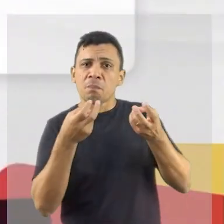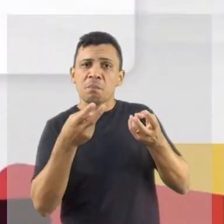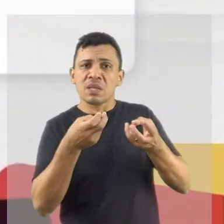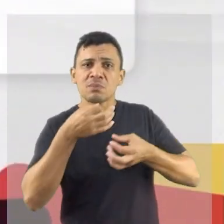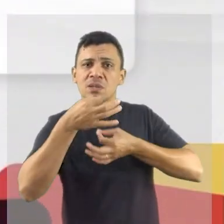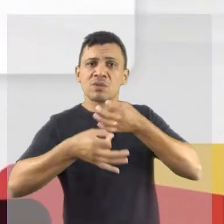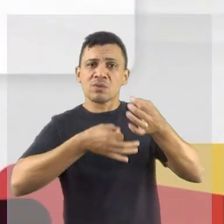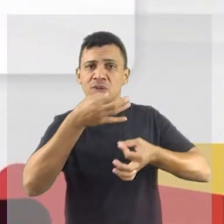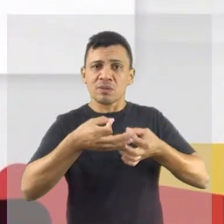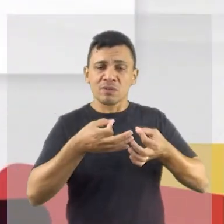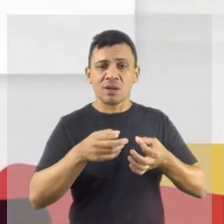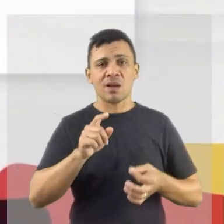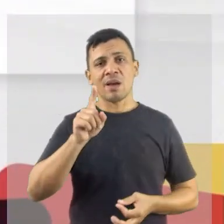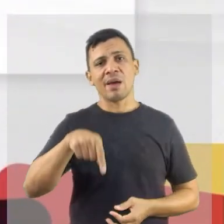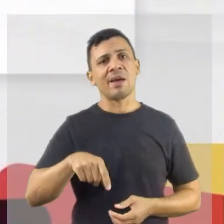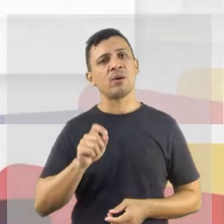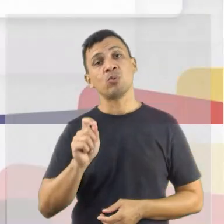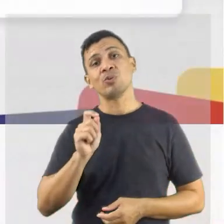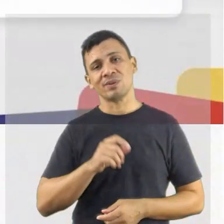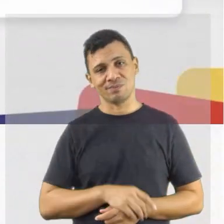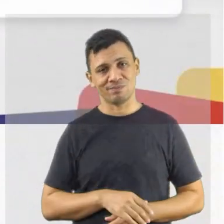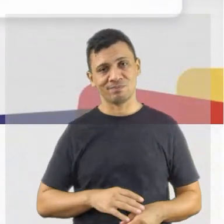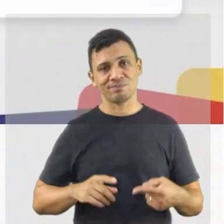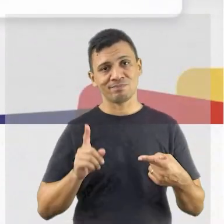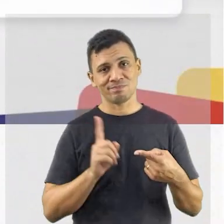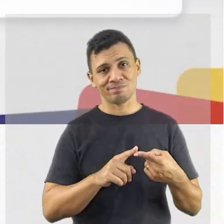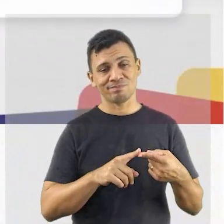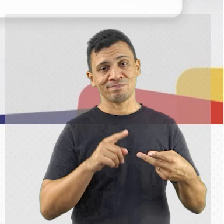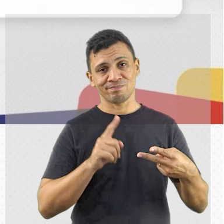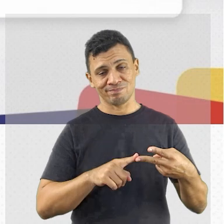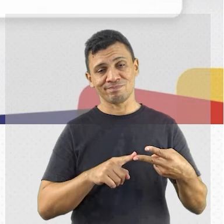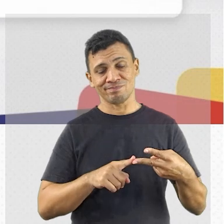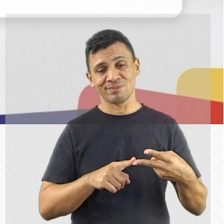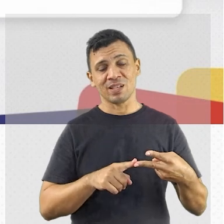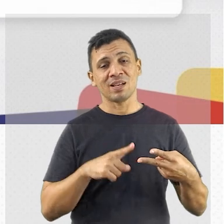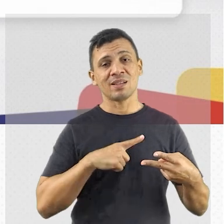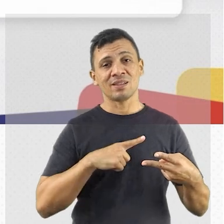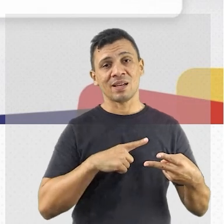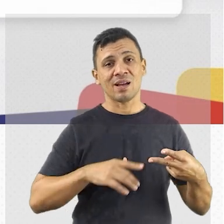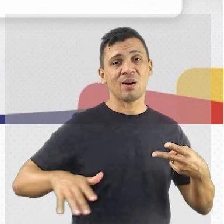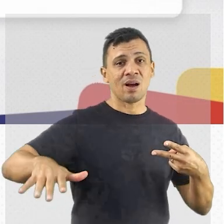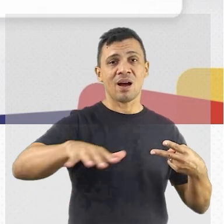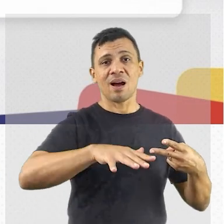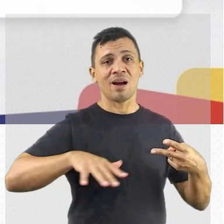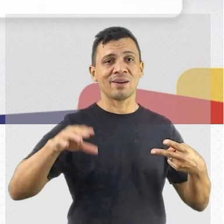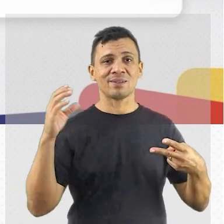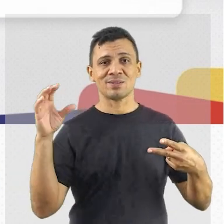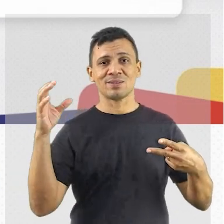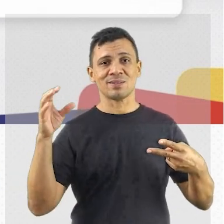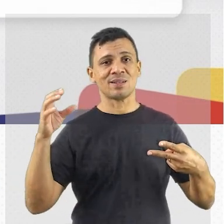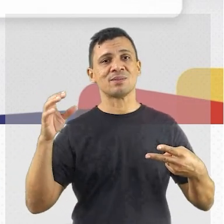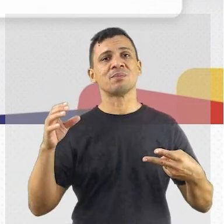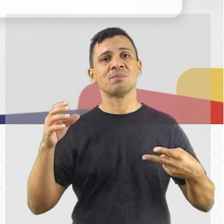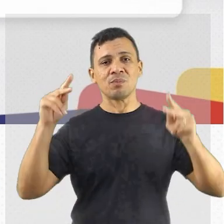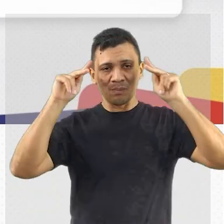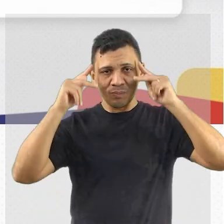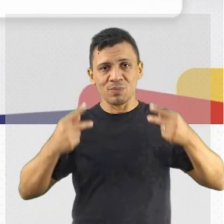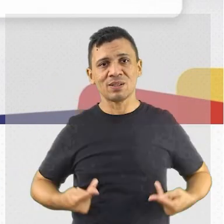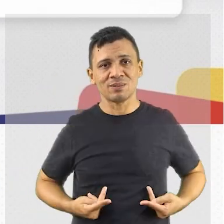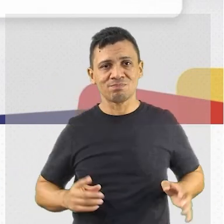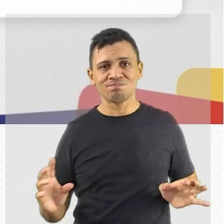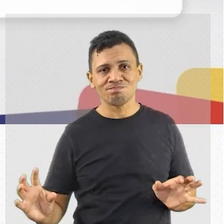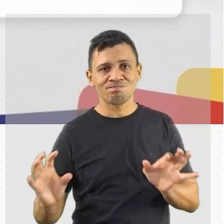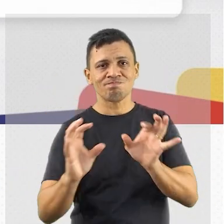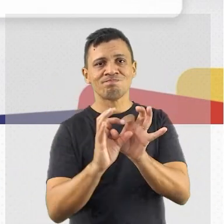tem essa sociologia mais clássica para pensar essa relação, mas a gente também vai